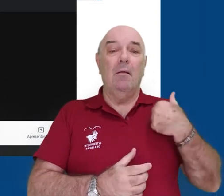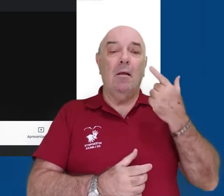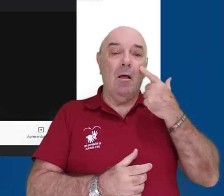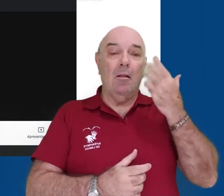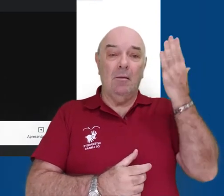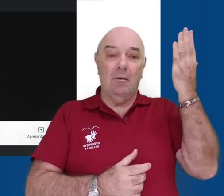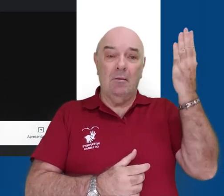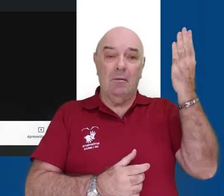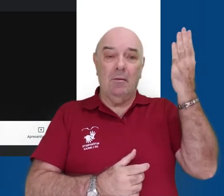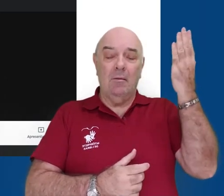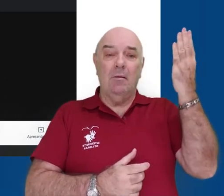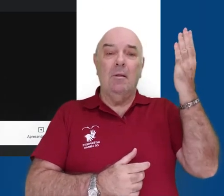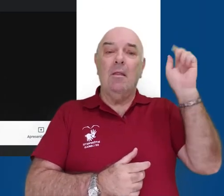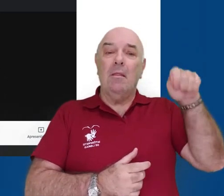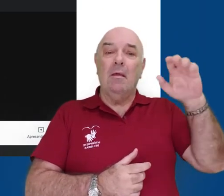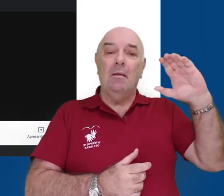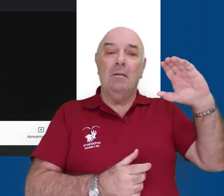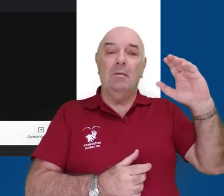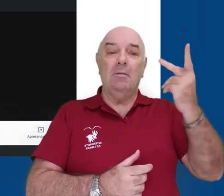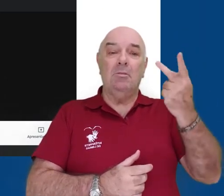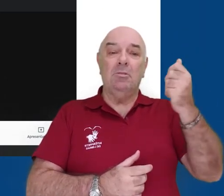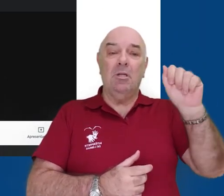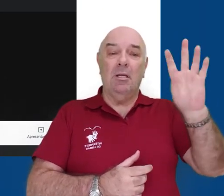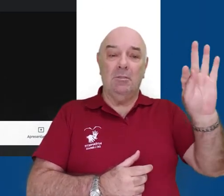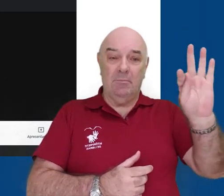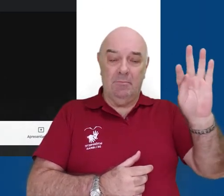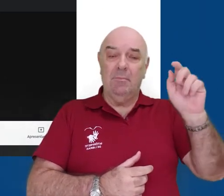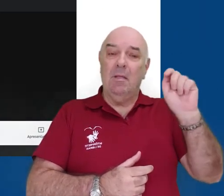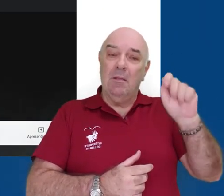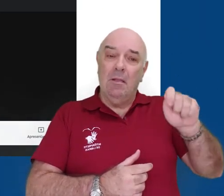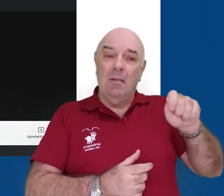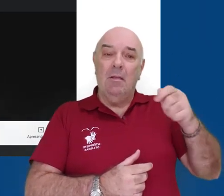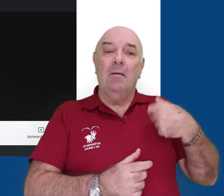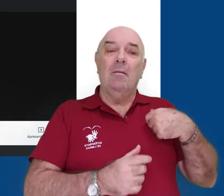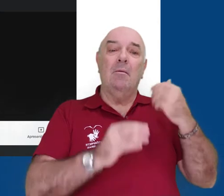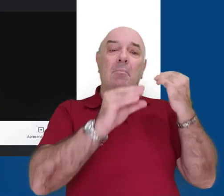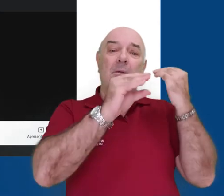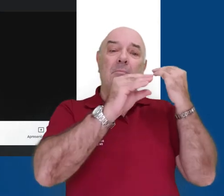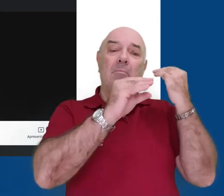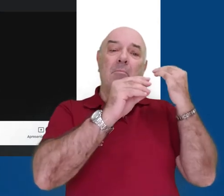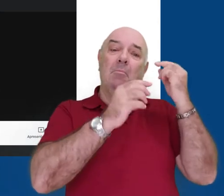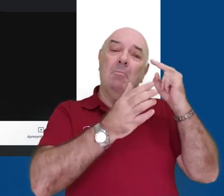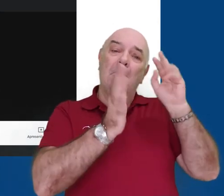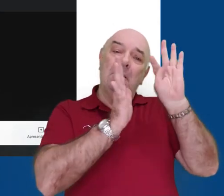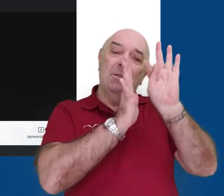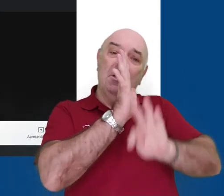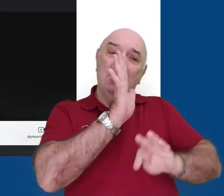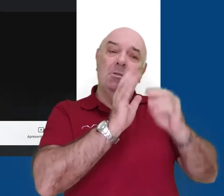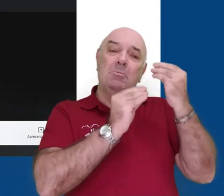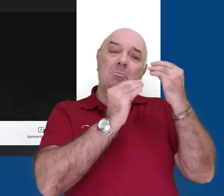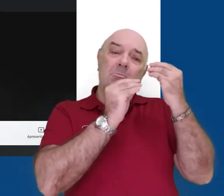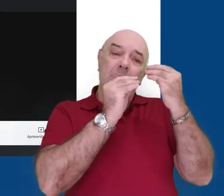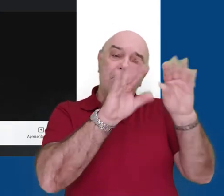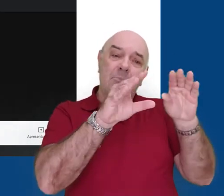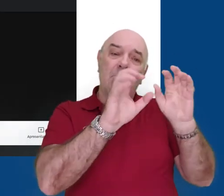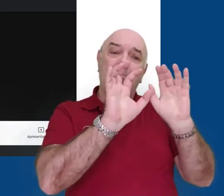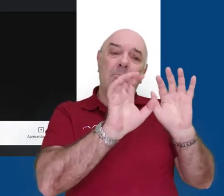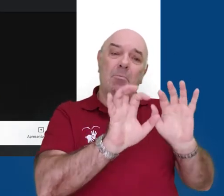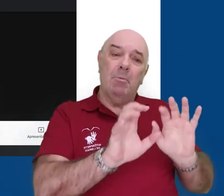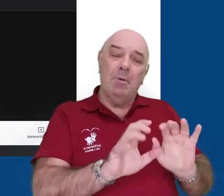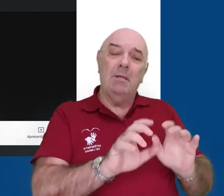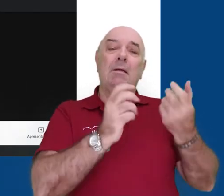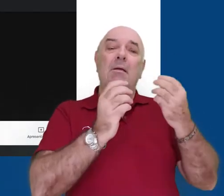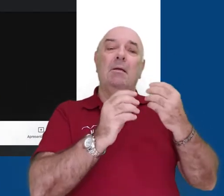no topo, podemos abrir o bate-papo. Nesse espaço, podemos enviar mensagens de texto durante a videoconferência,